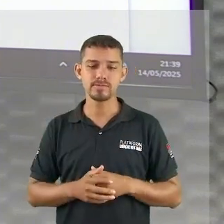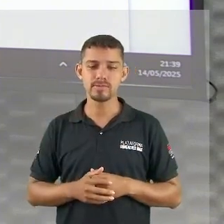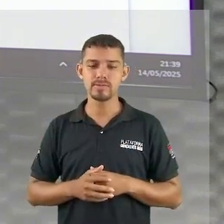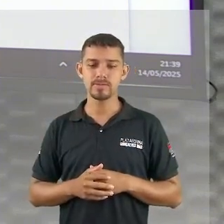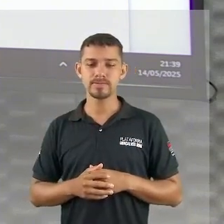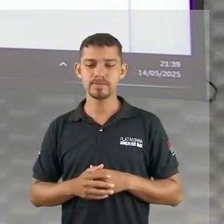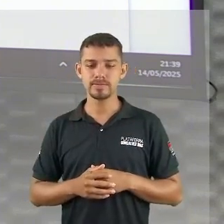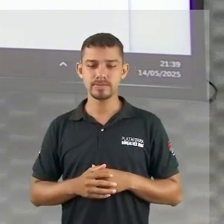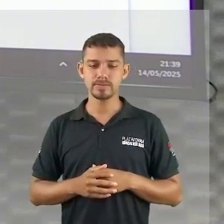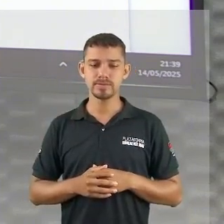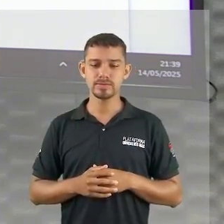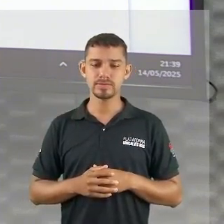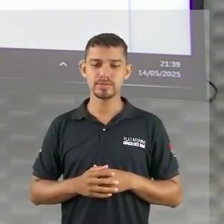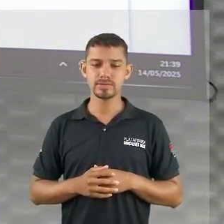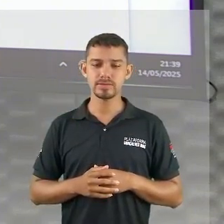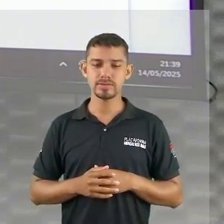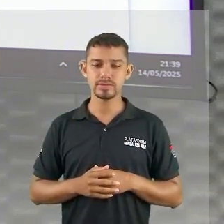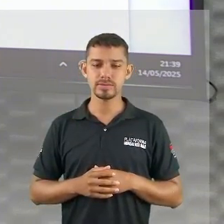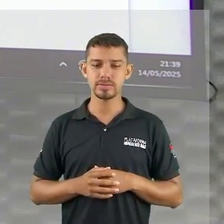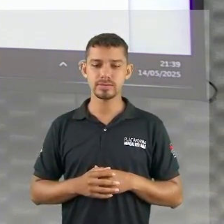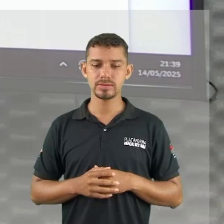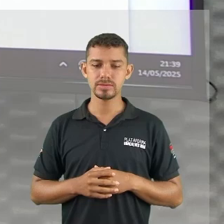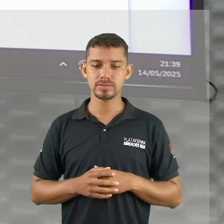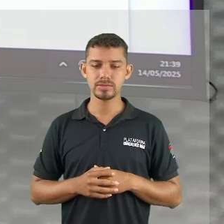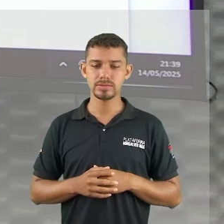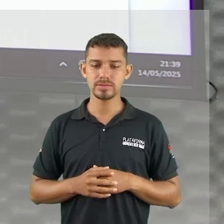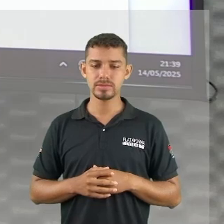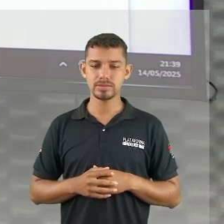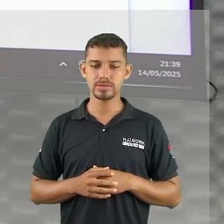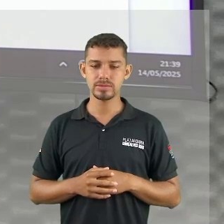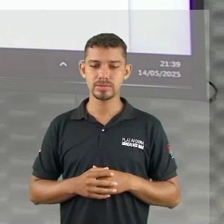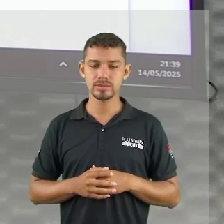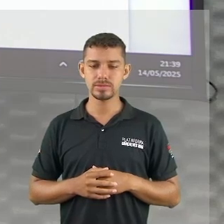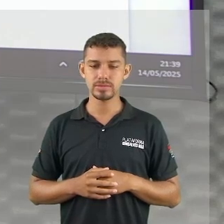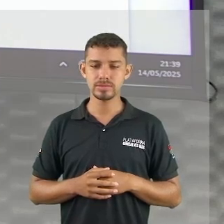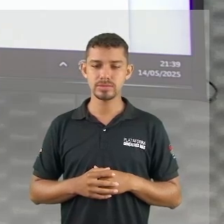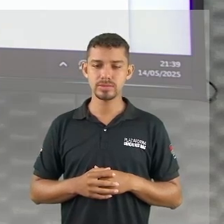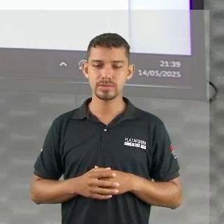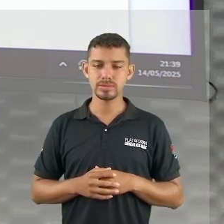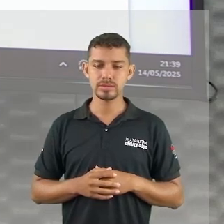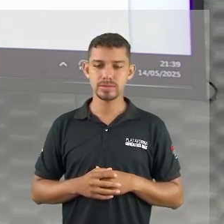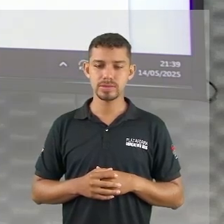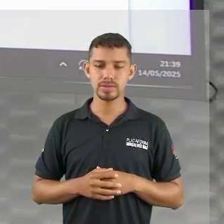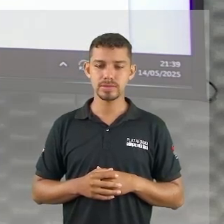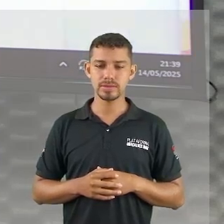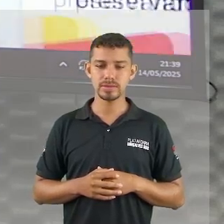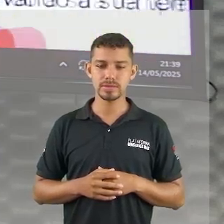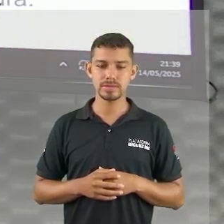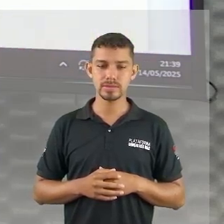legal? Beleza. Vamos para a próxima. Opa!